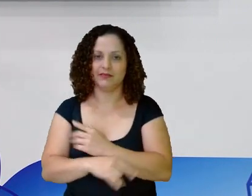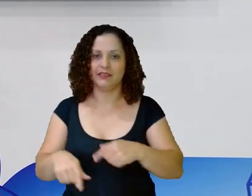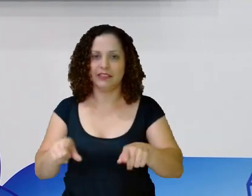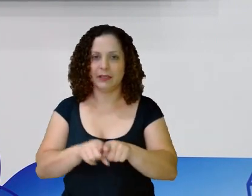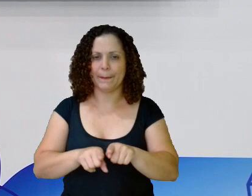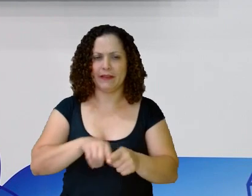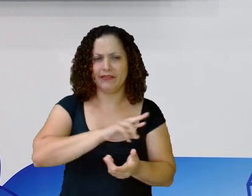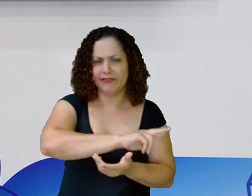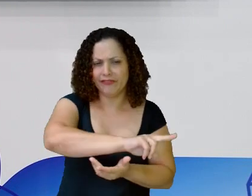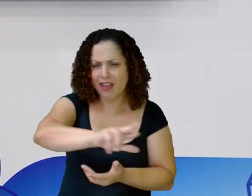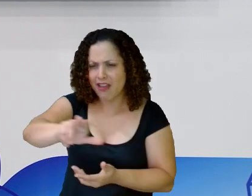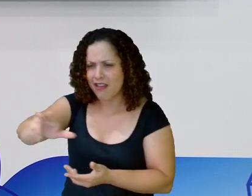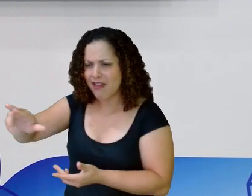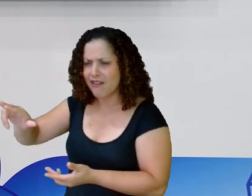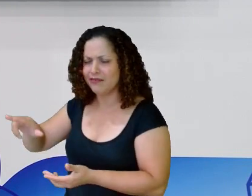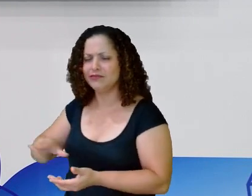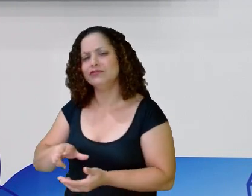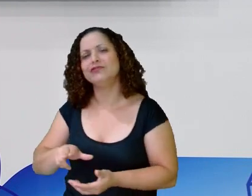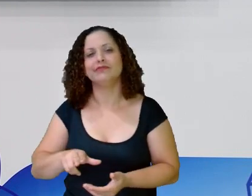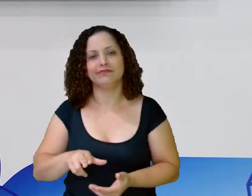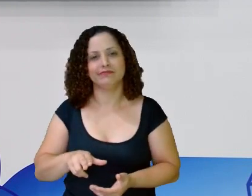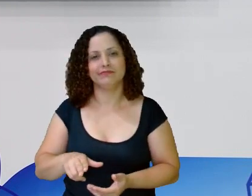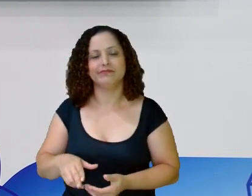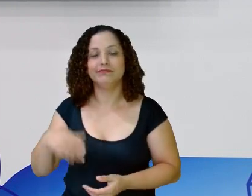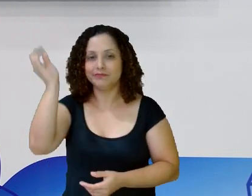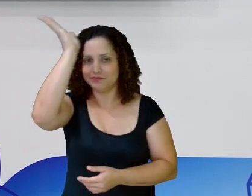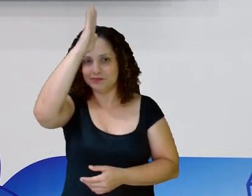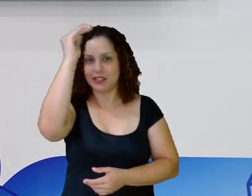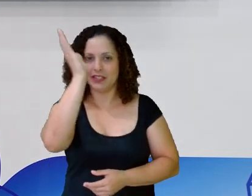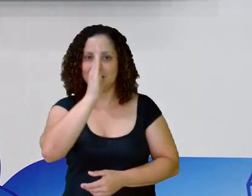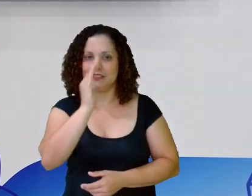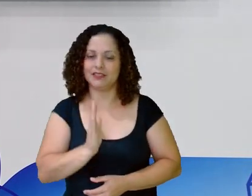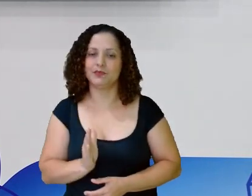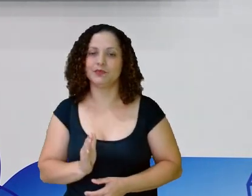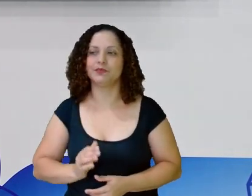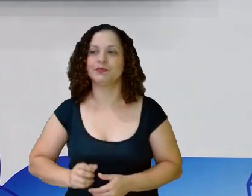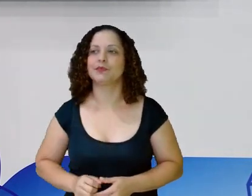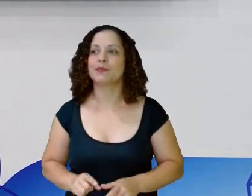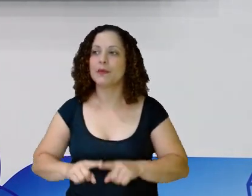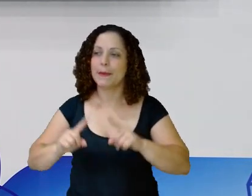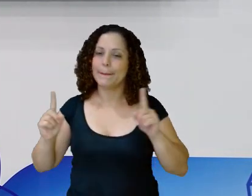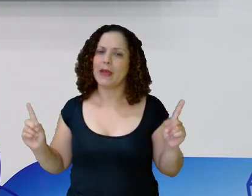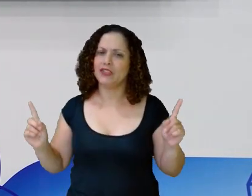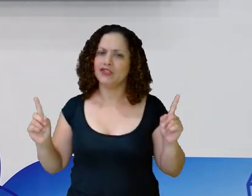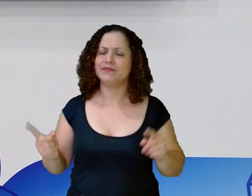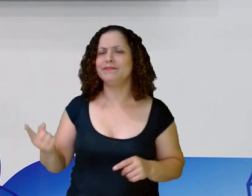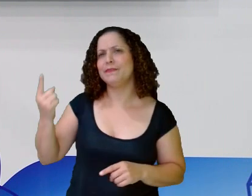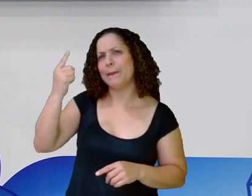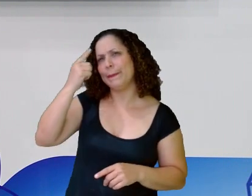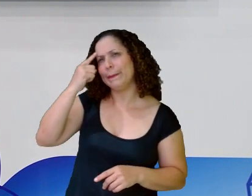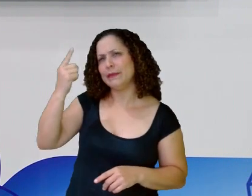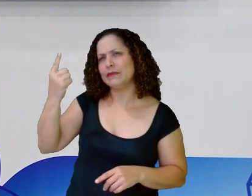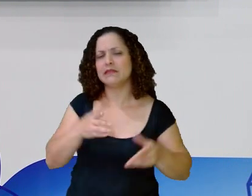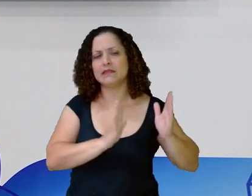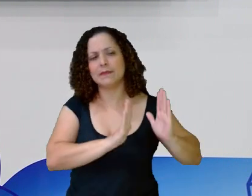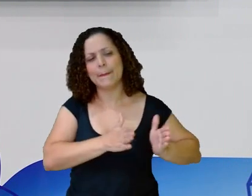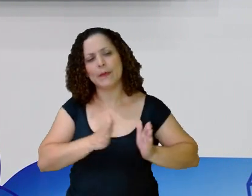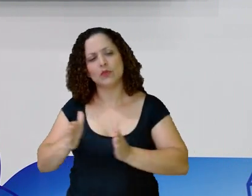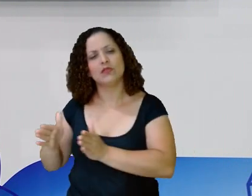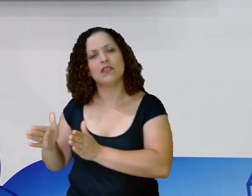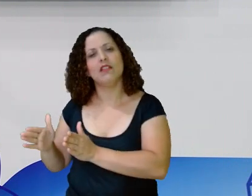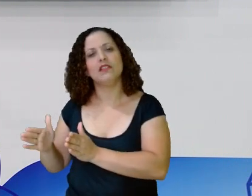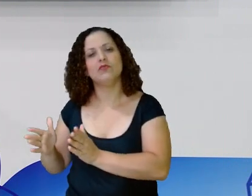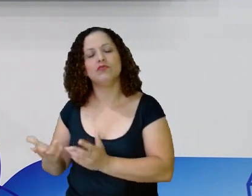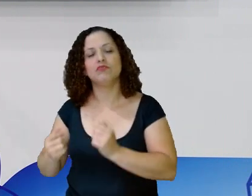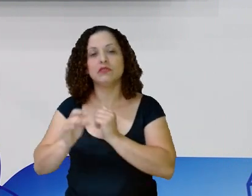outras cidades espalhadas pelo nosso país. Mas, quando a gente pensa nesse processo aí da nossa cidade,